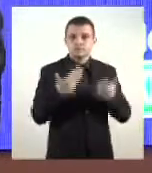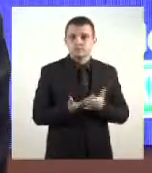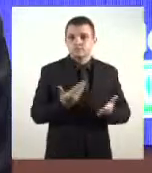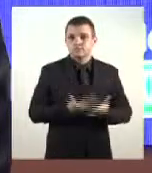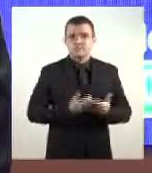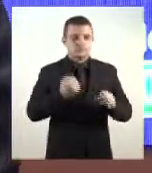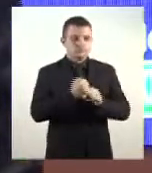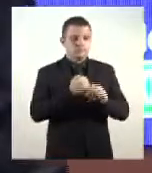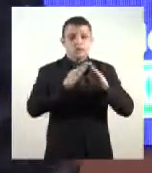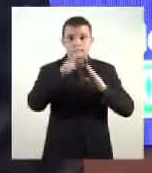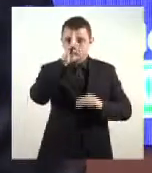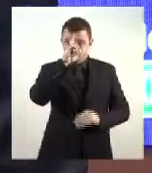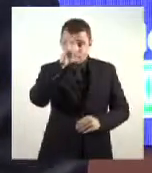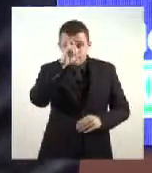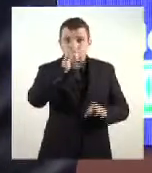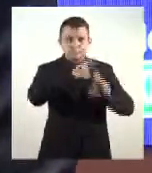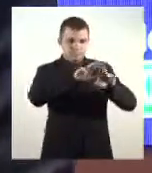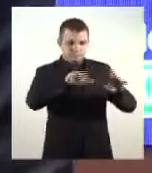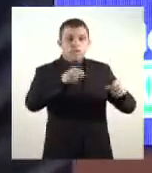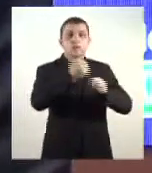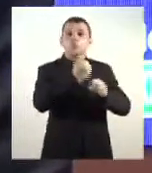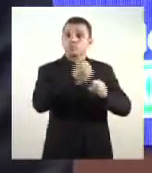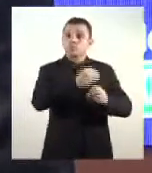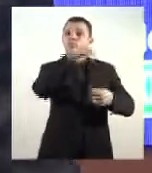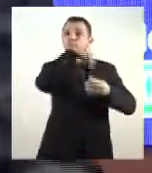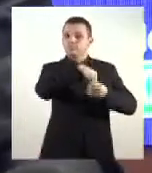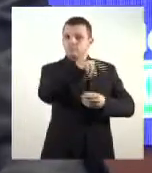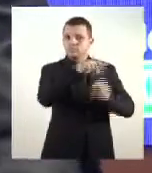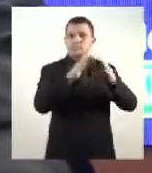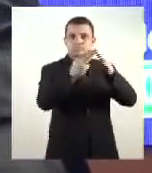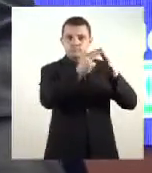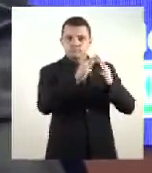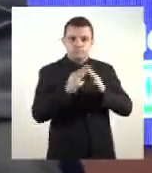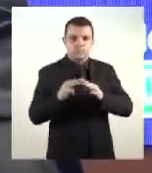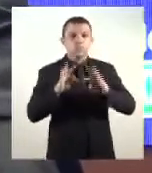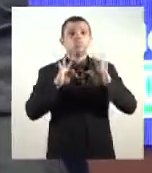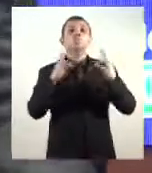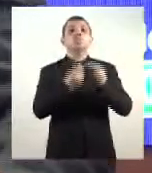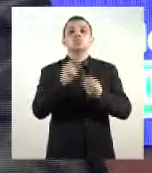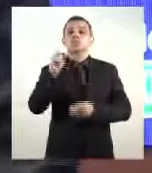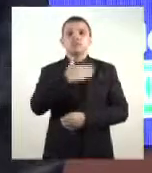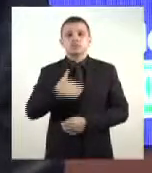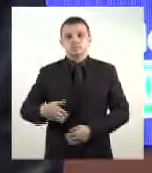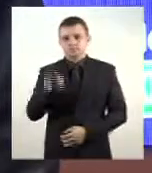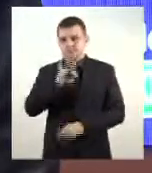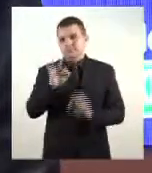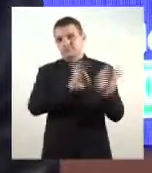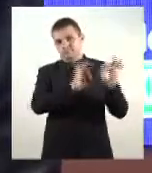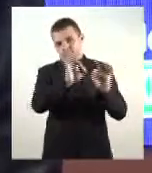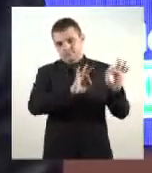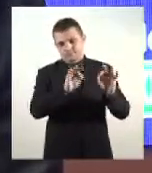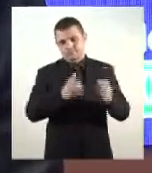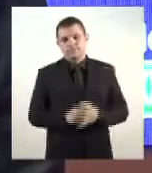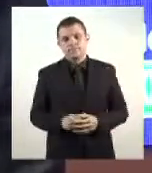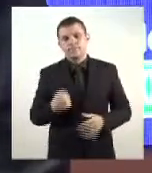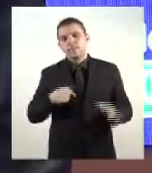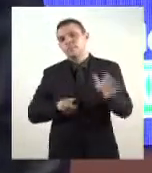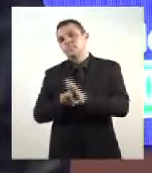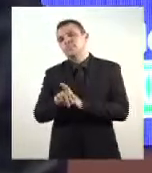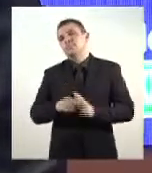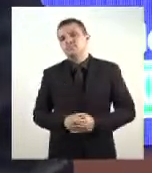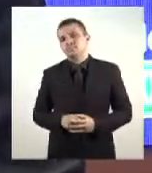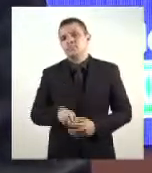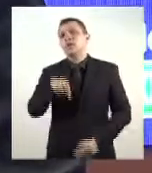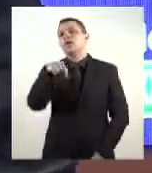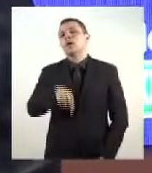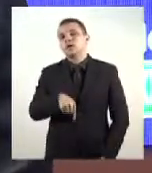de hospitais, enfim, tudo isso feito pelas mãos do governo federal. E aí eu faço uma pergunta: o que é que o